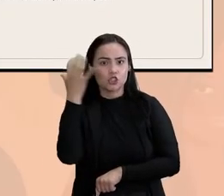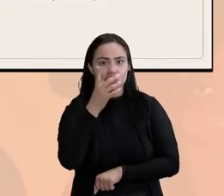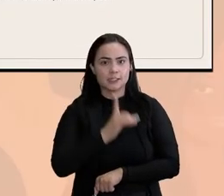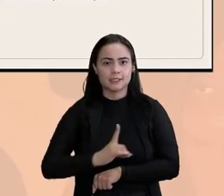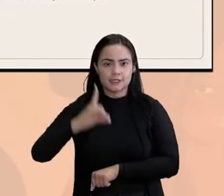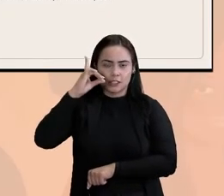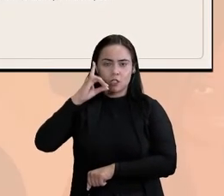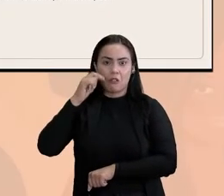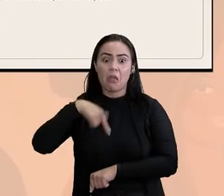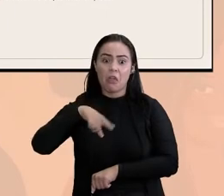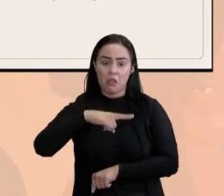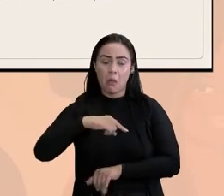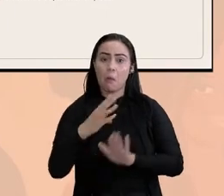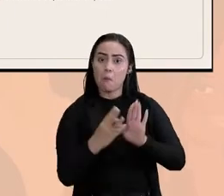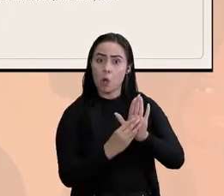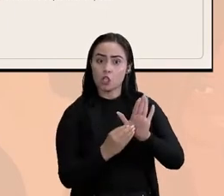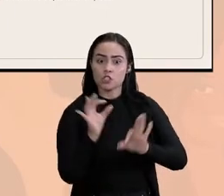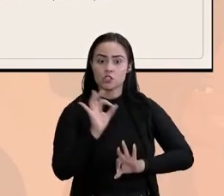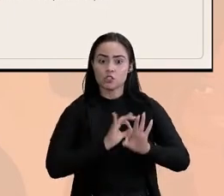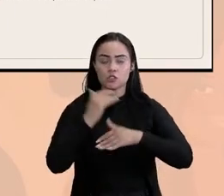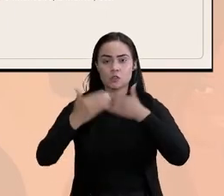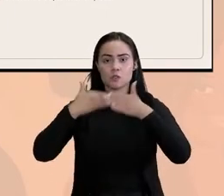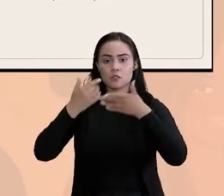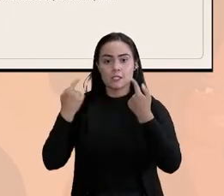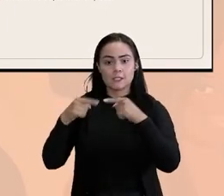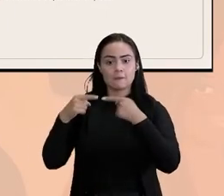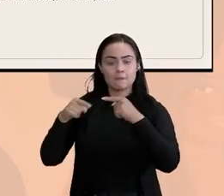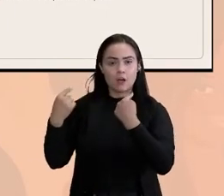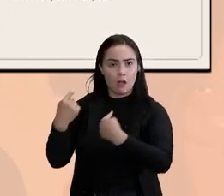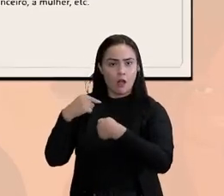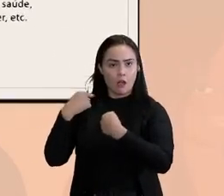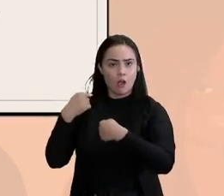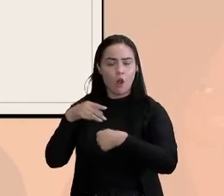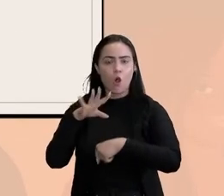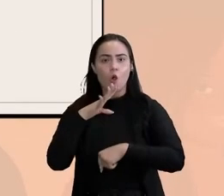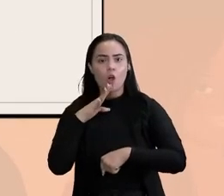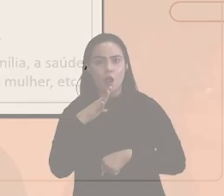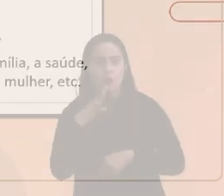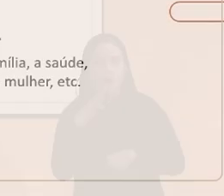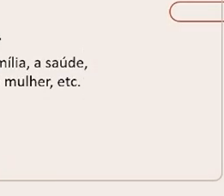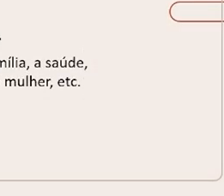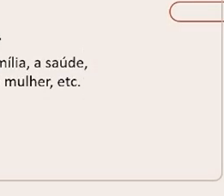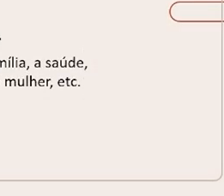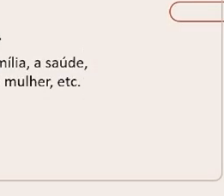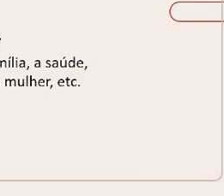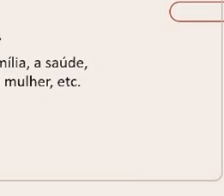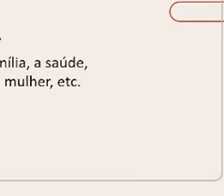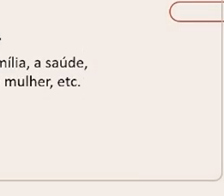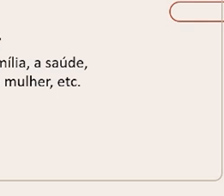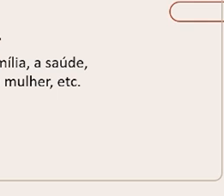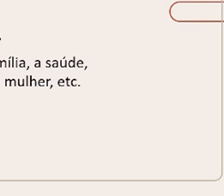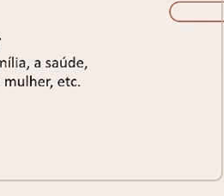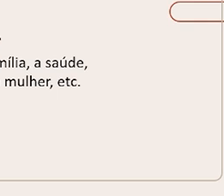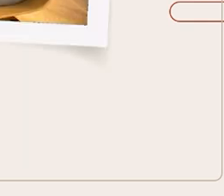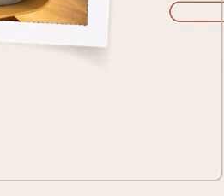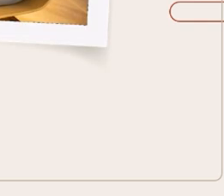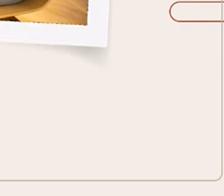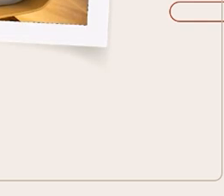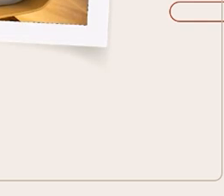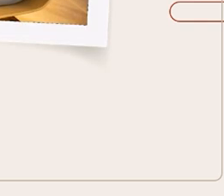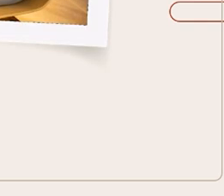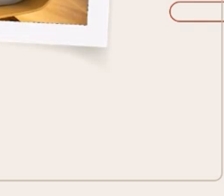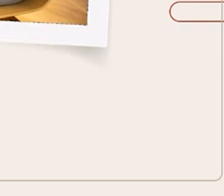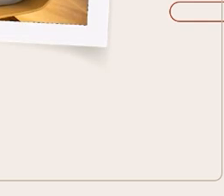nosso modelo de gestão, que é desenvolver, desafiar, reconhecer, recompensar e comemorar. Nós comemoramos tudo. Nós